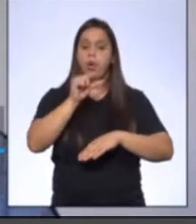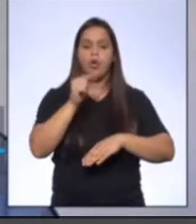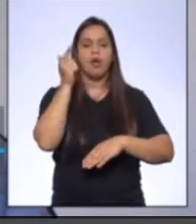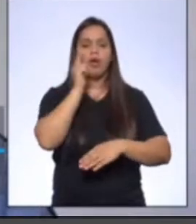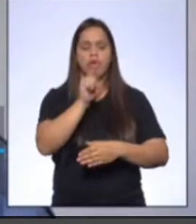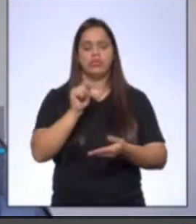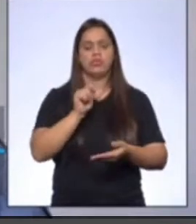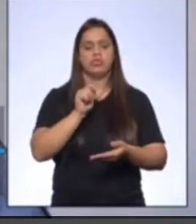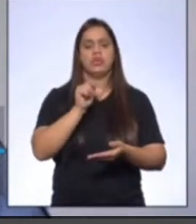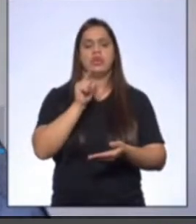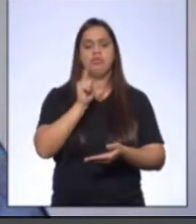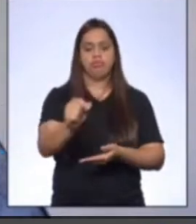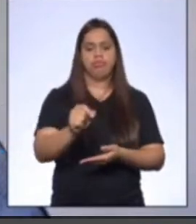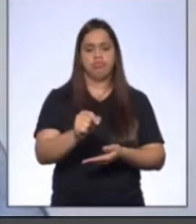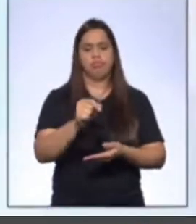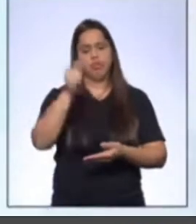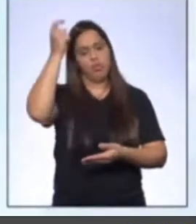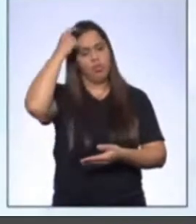mais à frente?